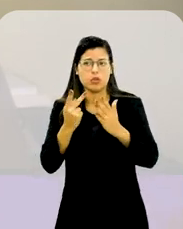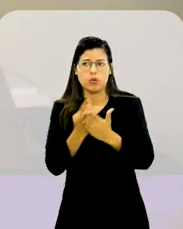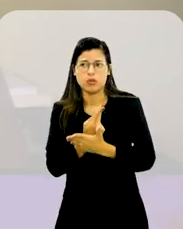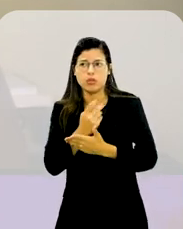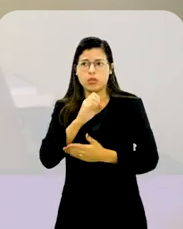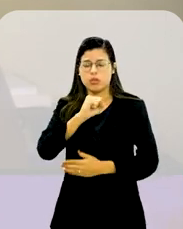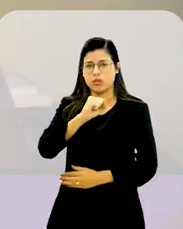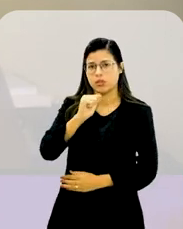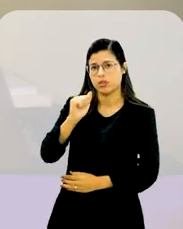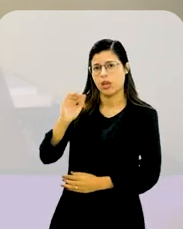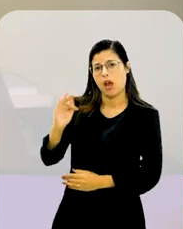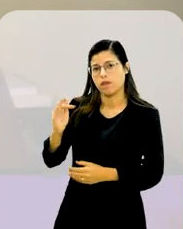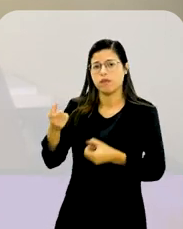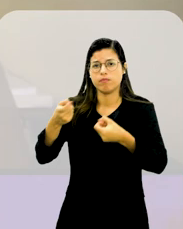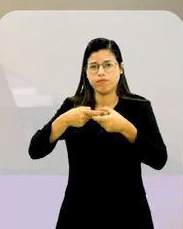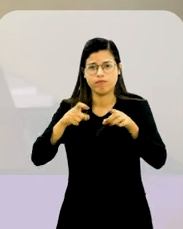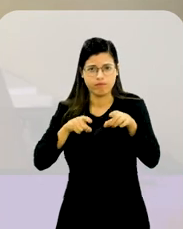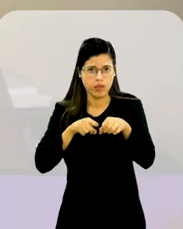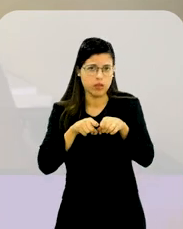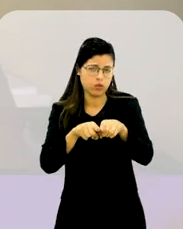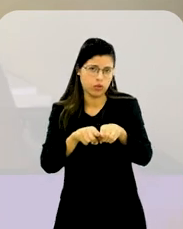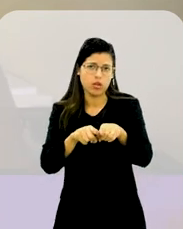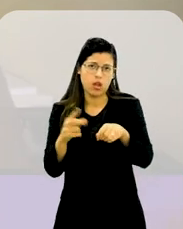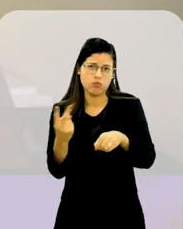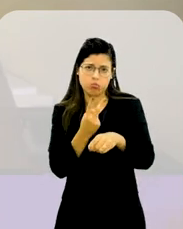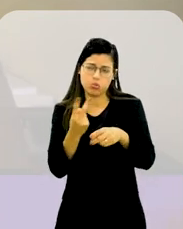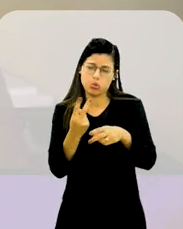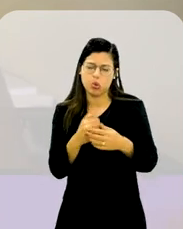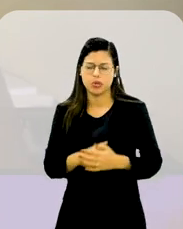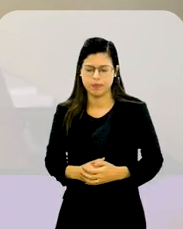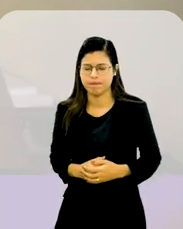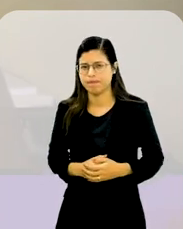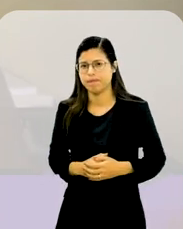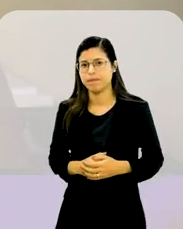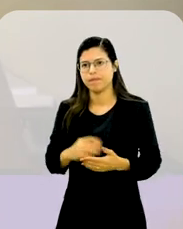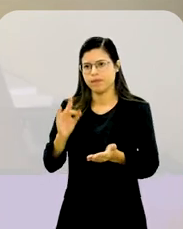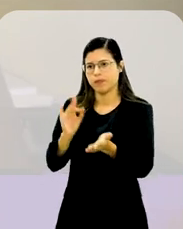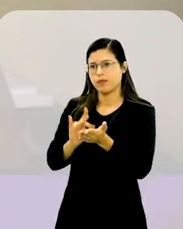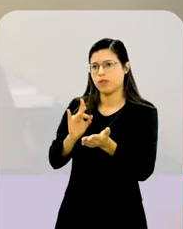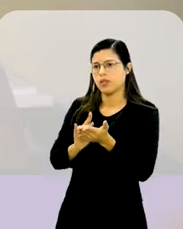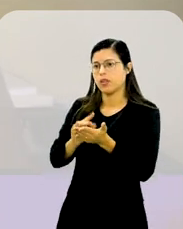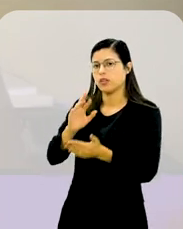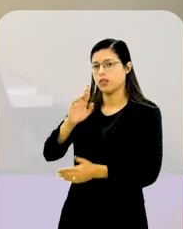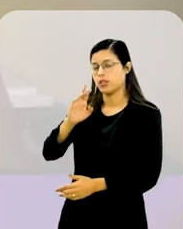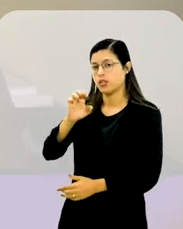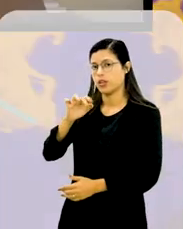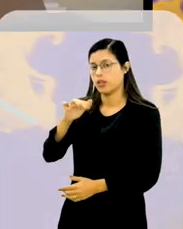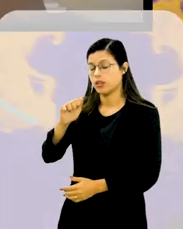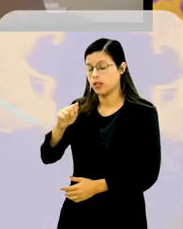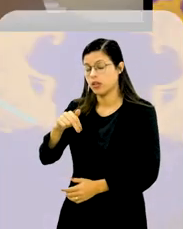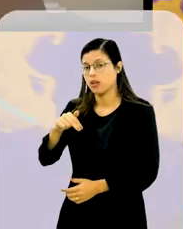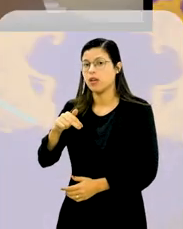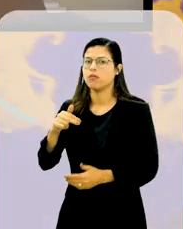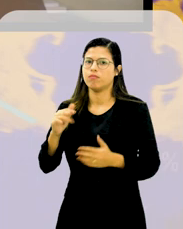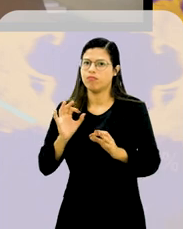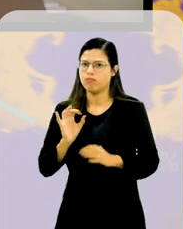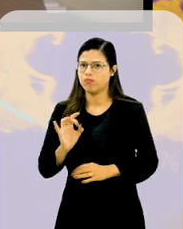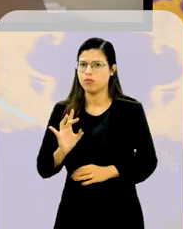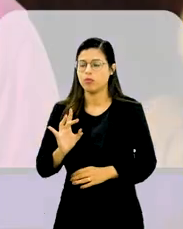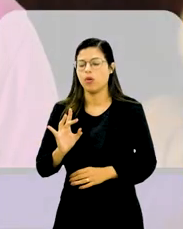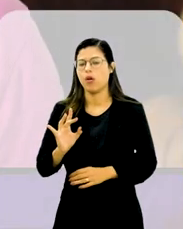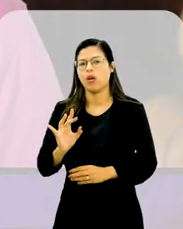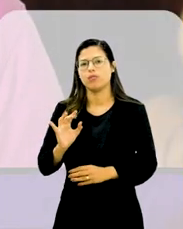futuro próximo sei lá a gente pode estar falando aqui realmente de sapis também nos dois clubes sendo majoritário ou não né É verdade